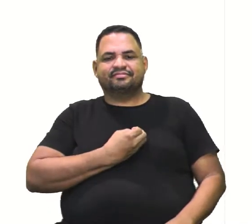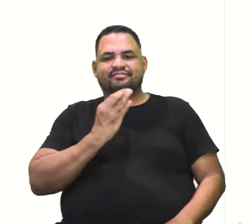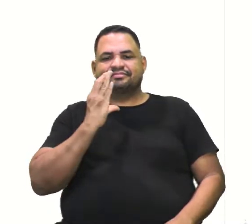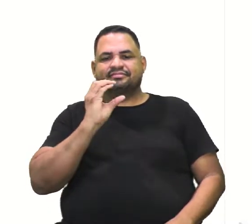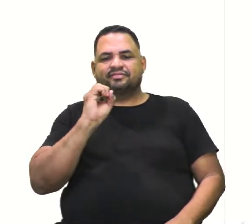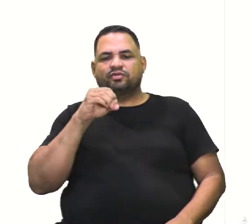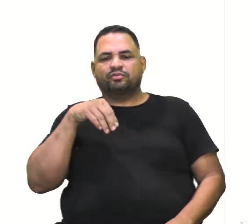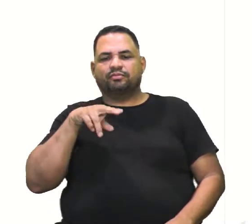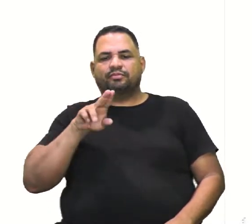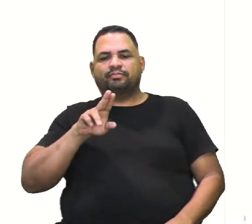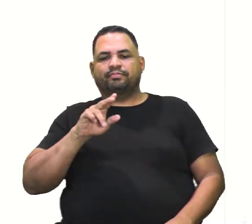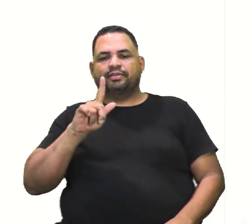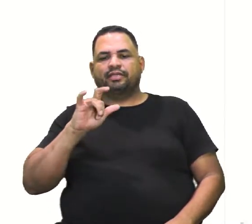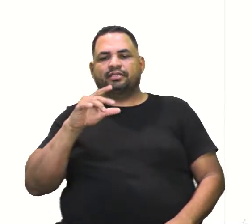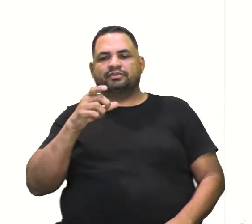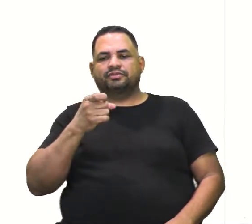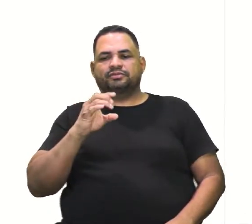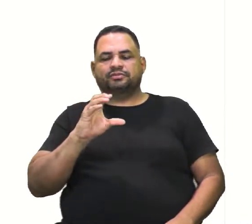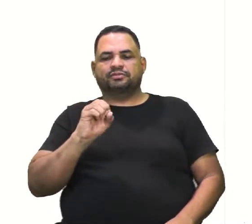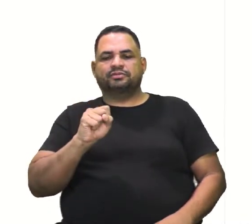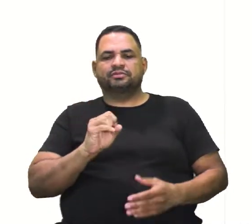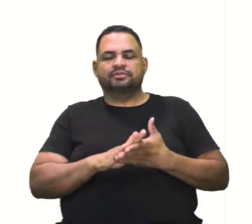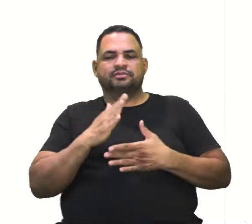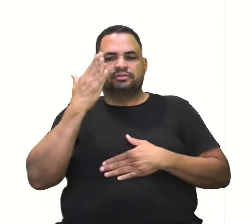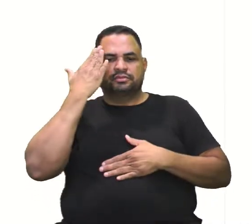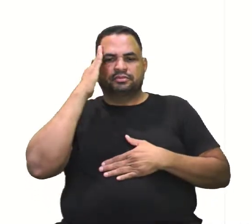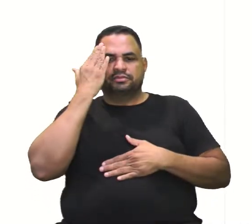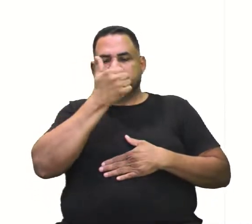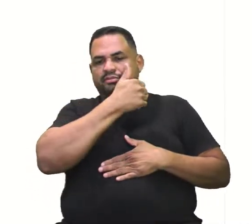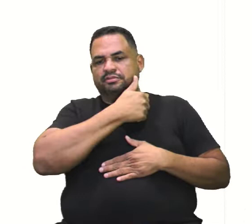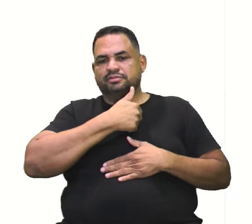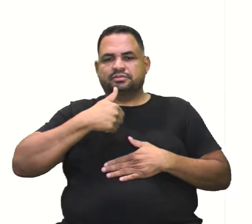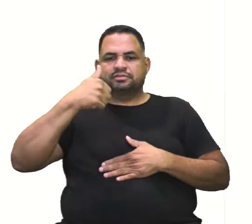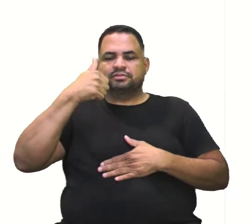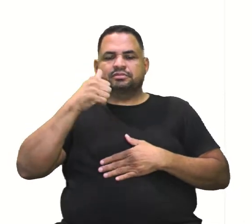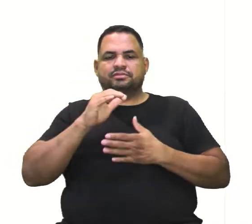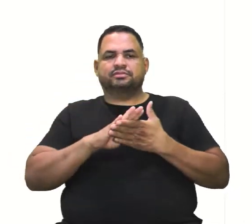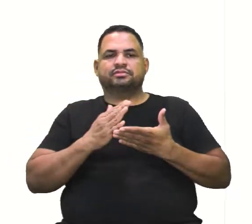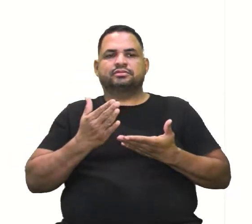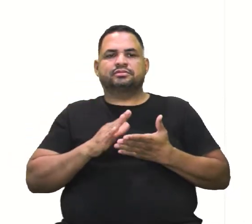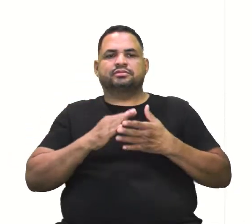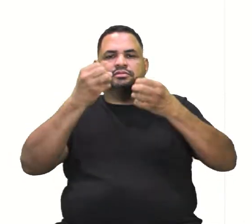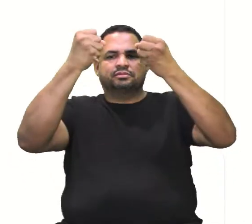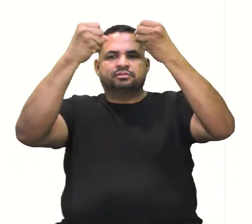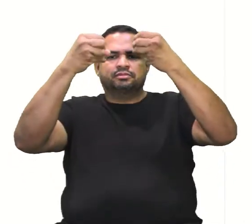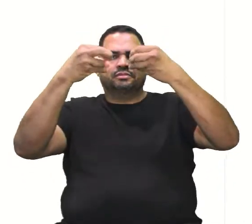números complexos. E para você entender ele melhor, é claro que a gente vai